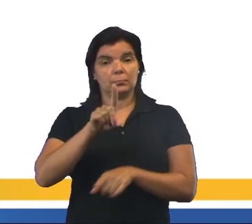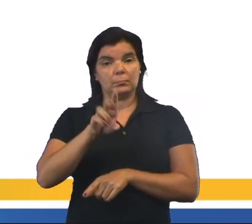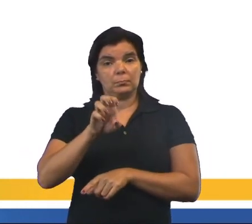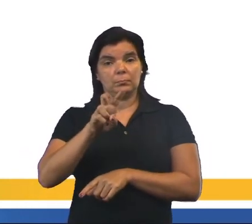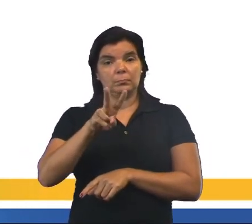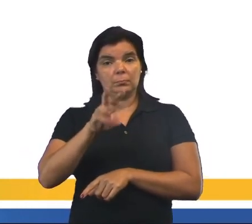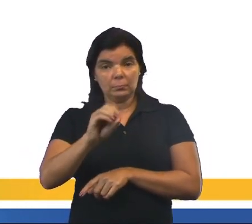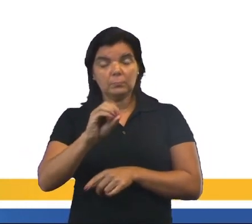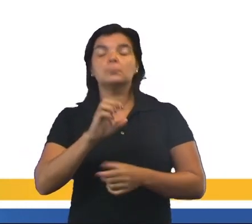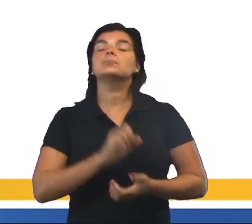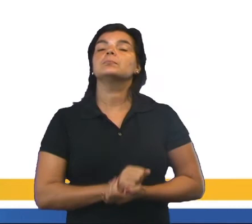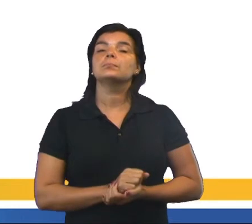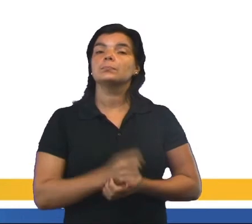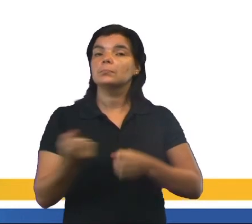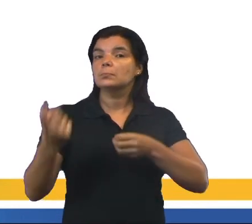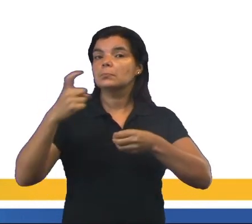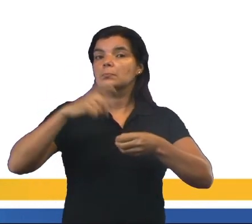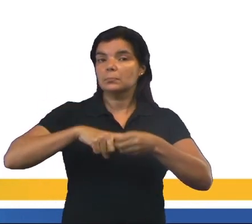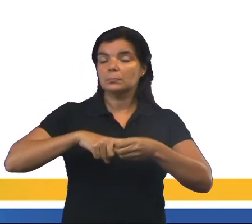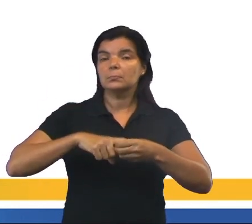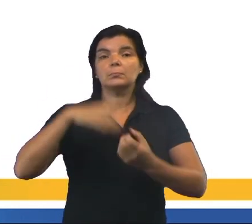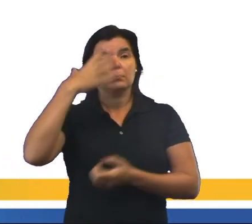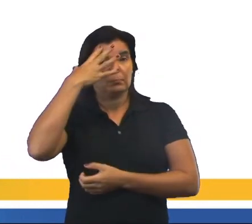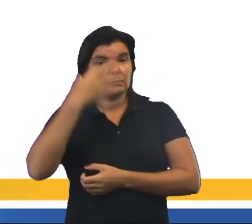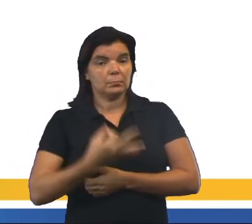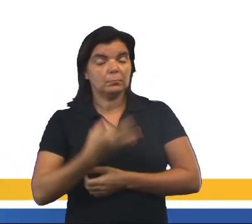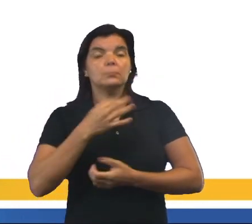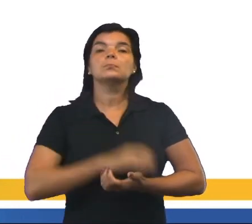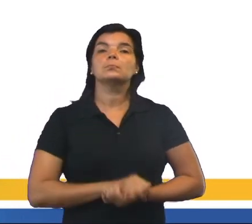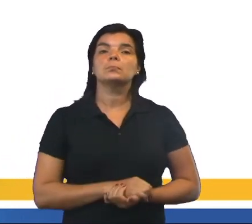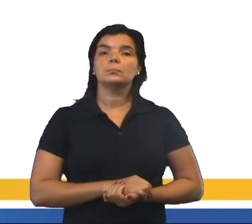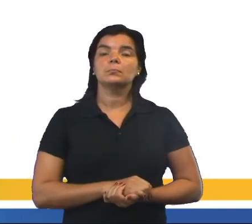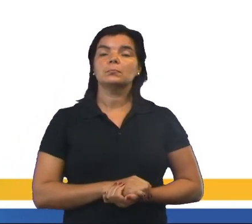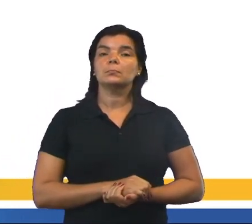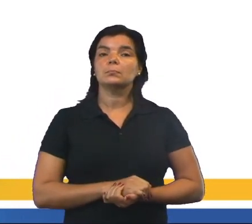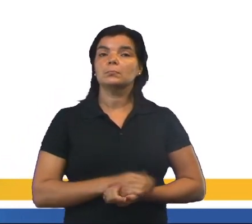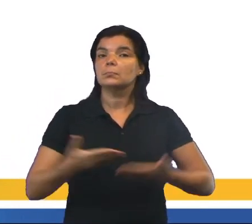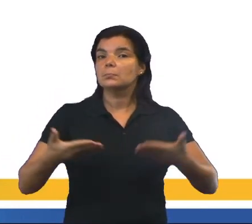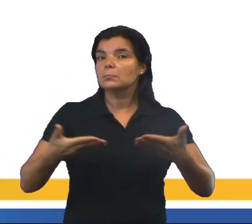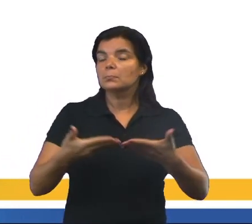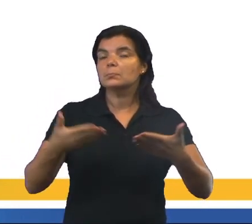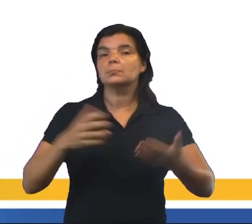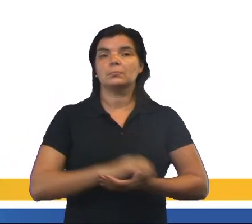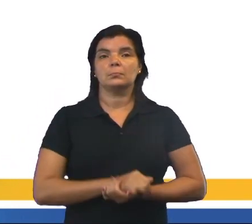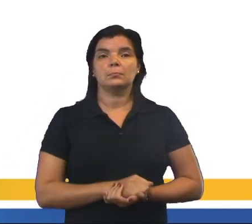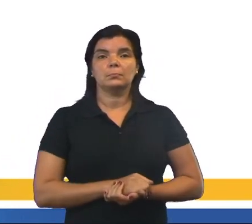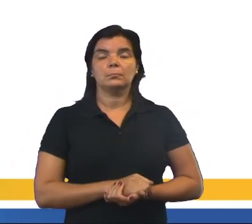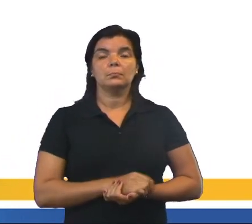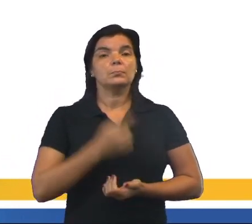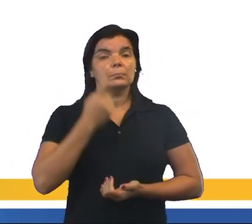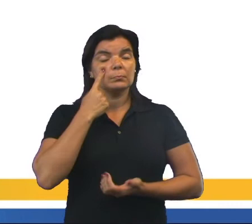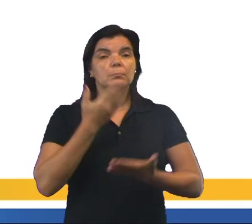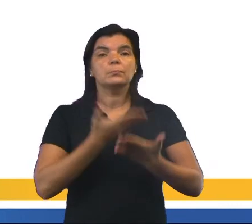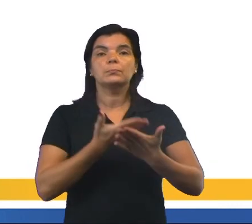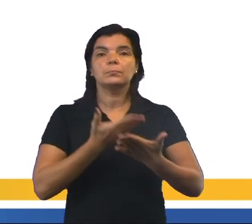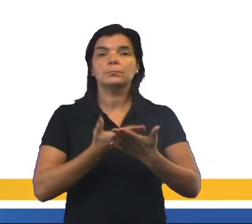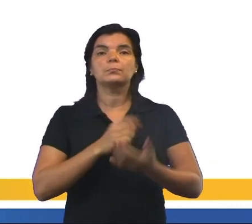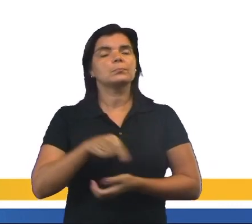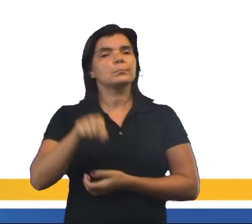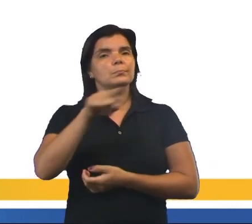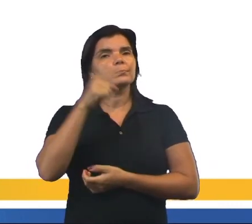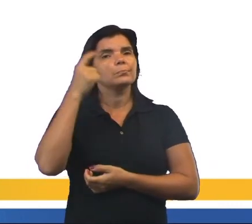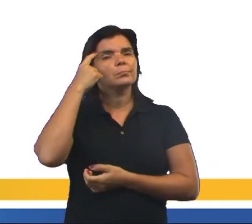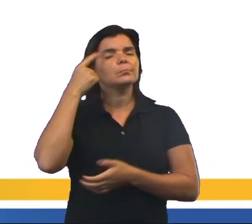verbal deve retomar. Ele expressa certeza e atualidade. Tá? Foi o que nós estudamos. Aí